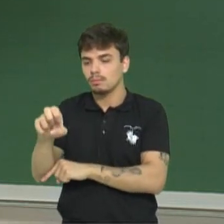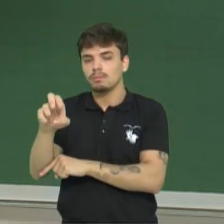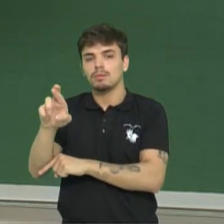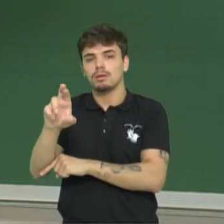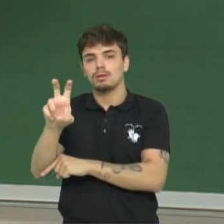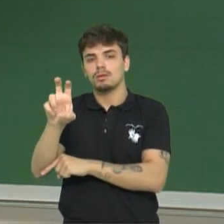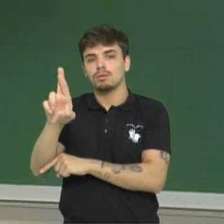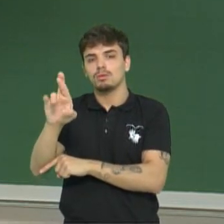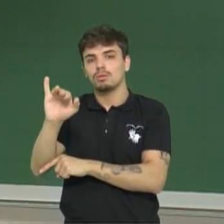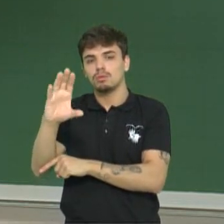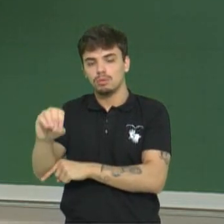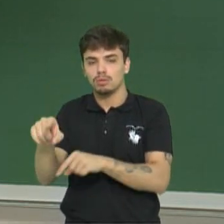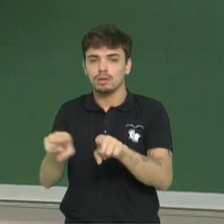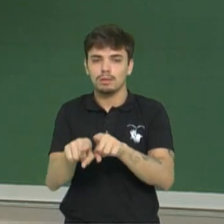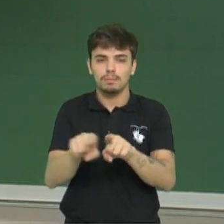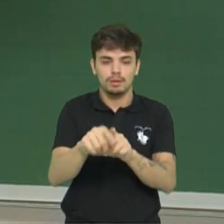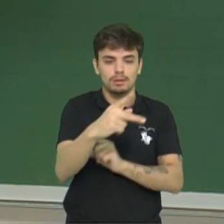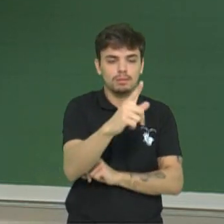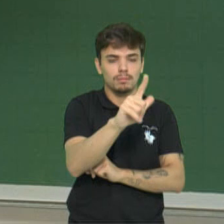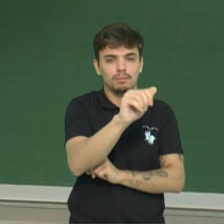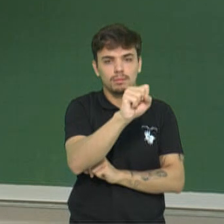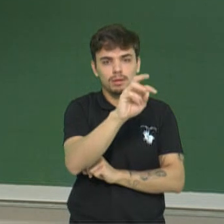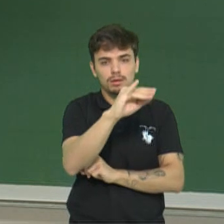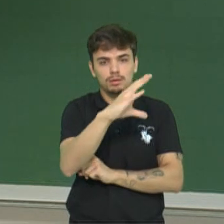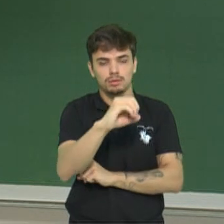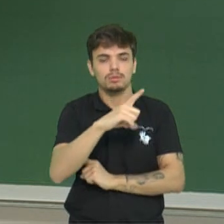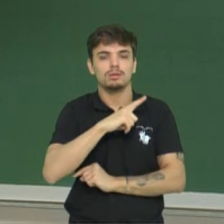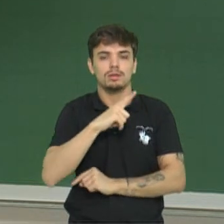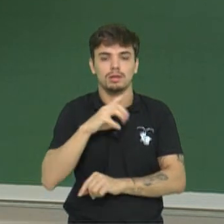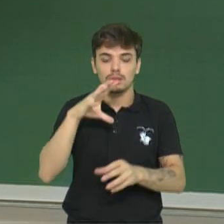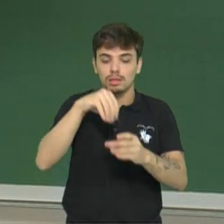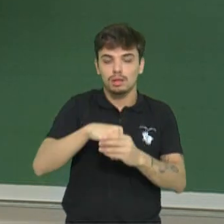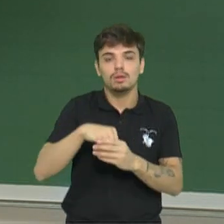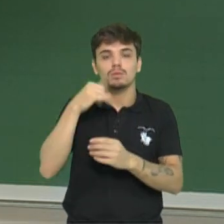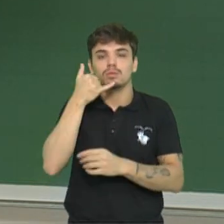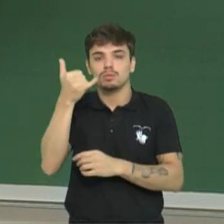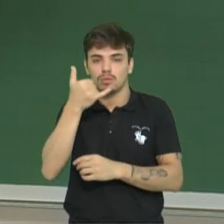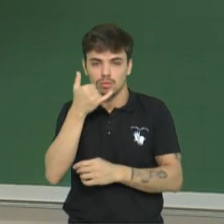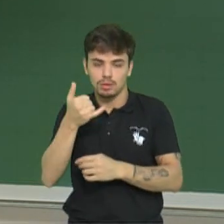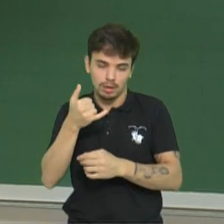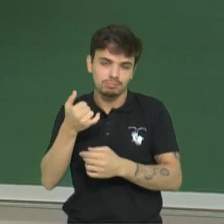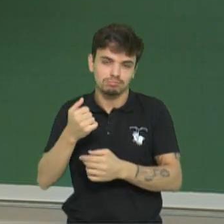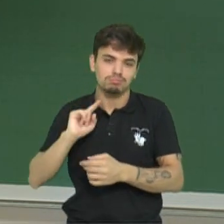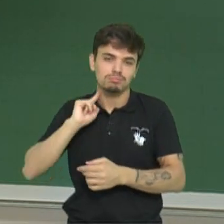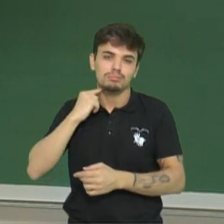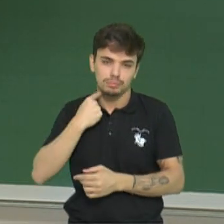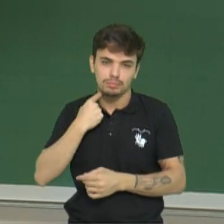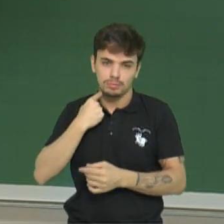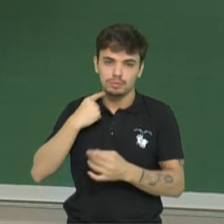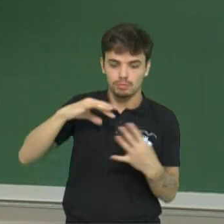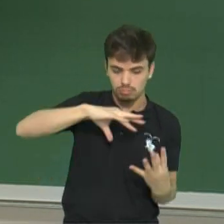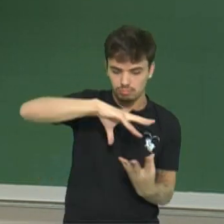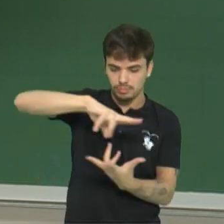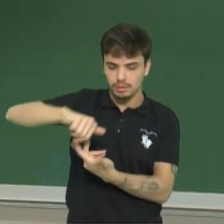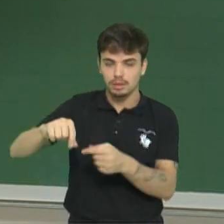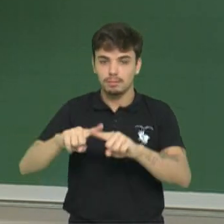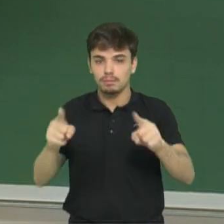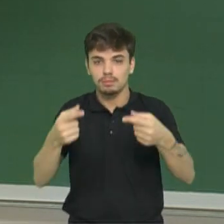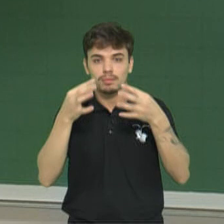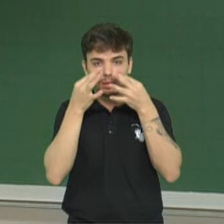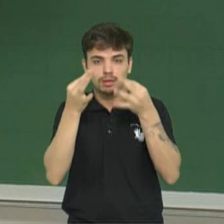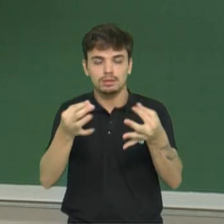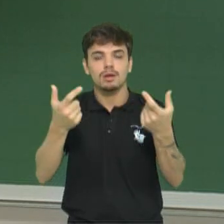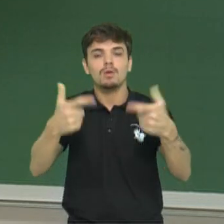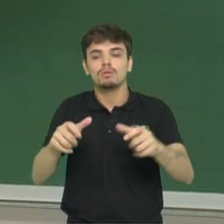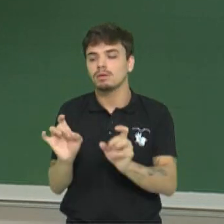contém nos gabinetes, né, dos celulares e computadores, acaba poluindo o meio ambiente. Então a gente tem que prestar muita atenção aonde a gente